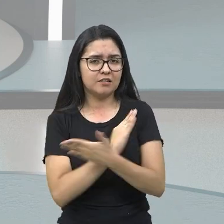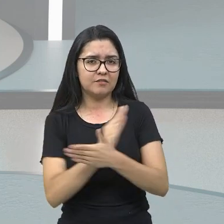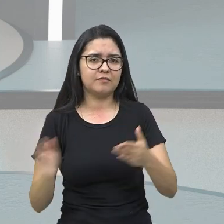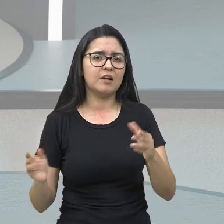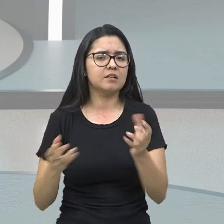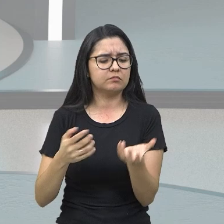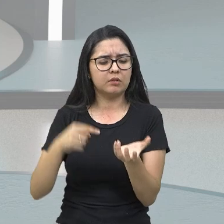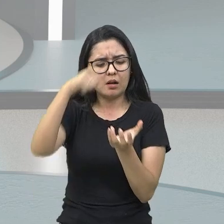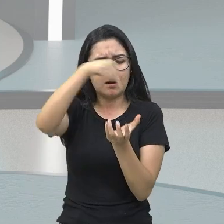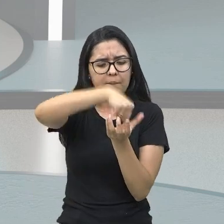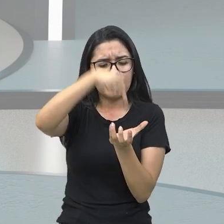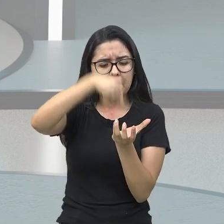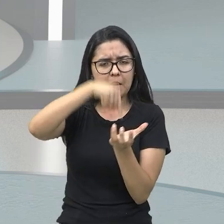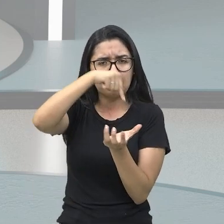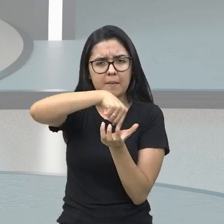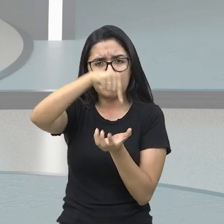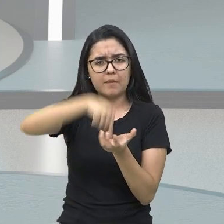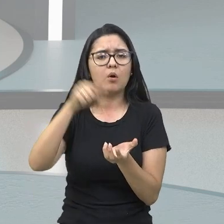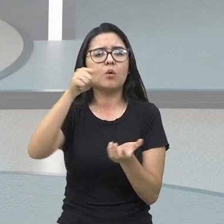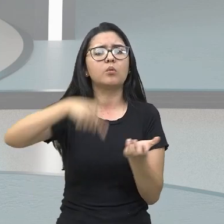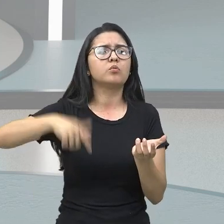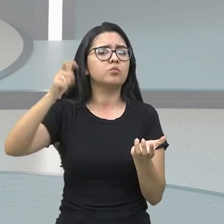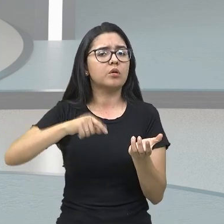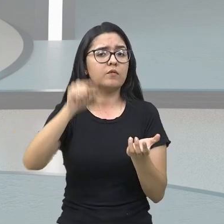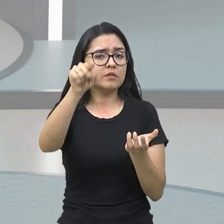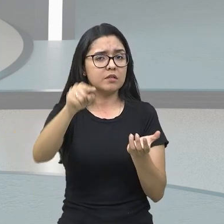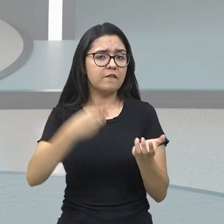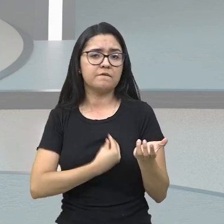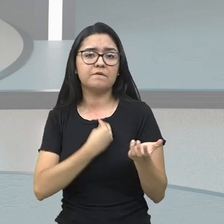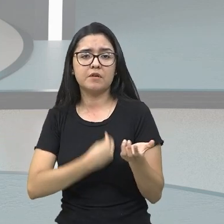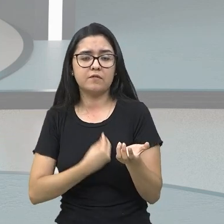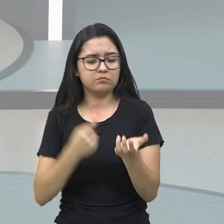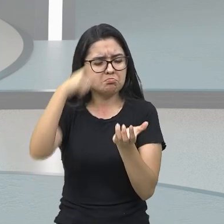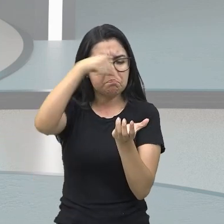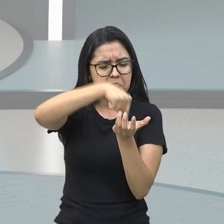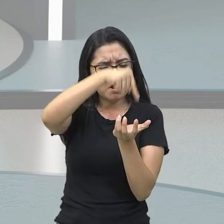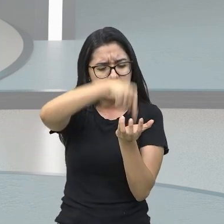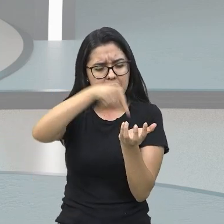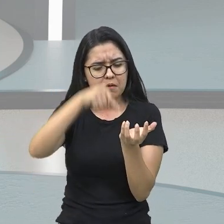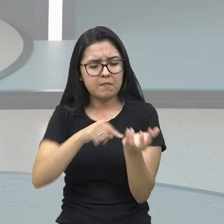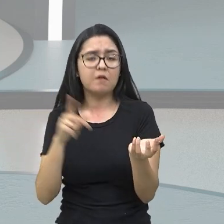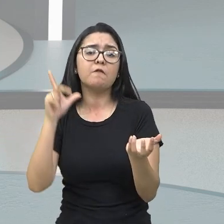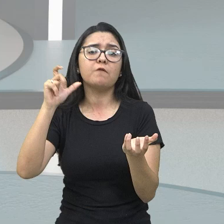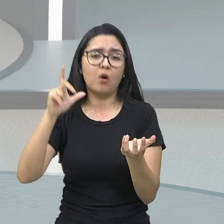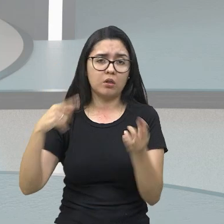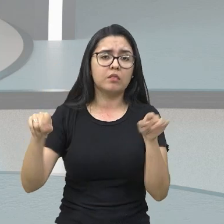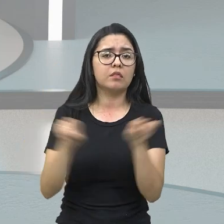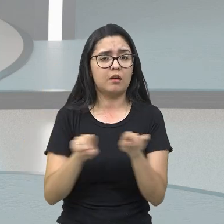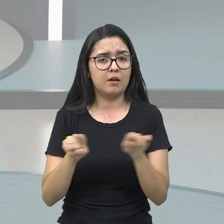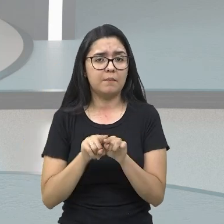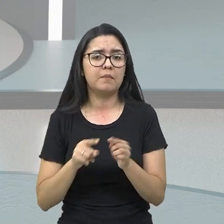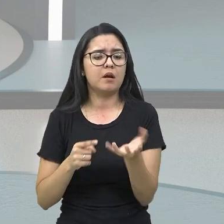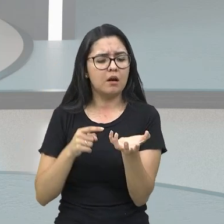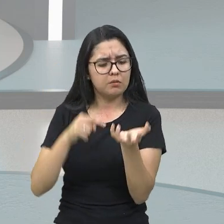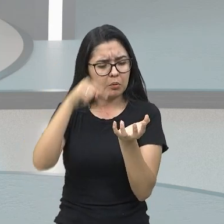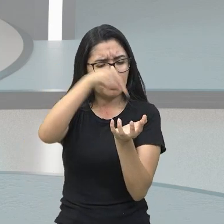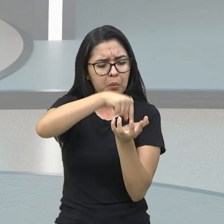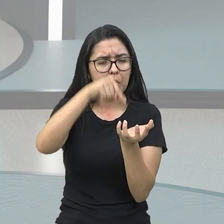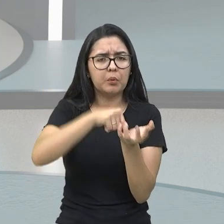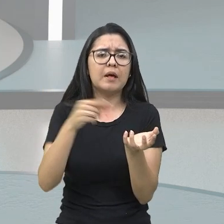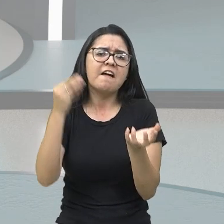ter visto onde vocês moram. Podem ter visto, por exemplo, por fotos, geralmente elas estão furadas porque elas são